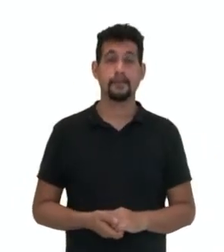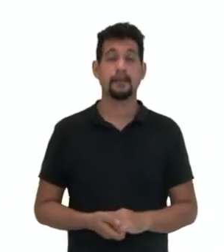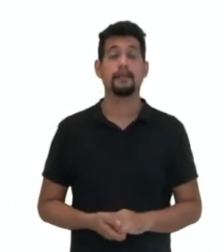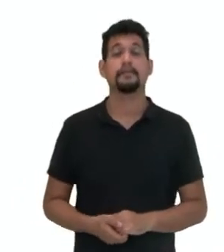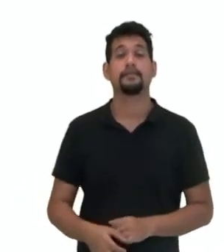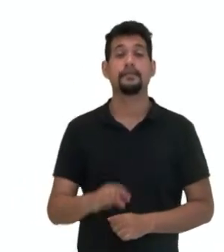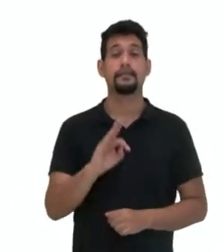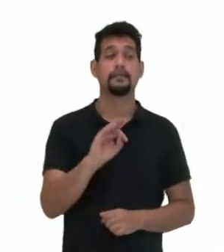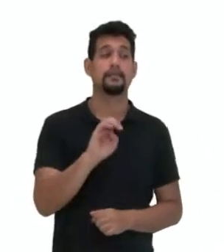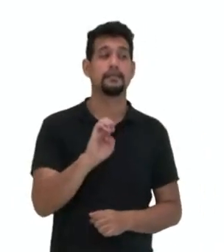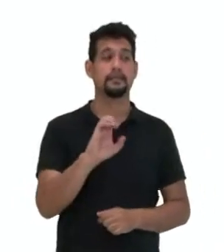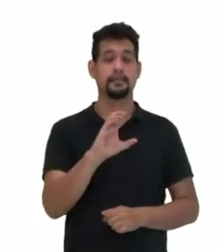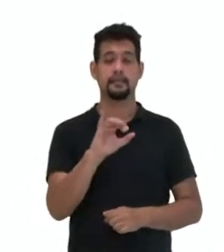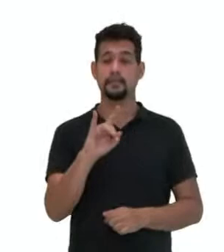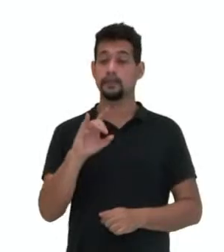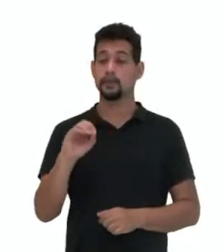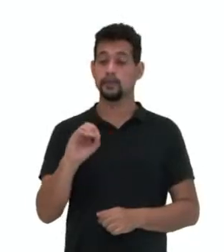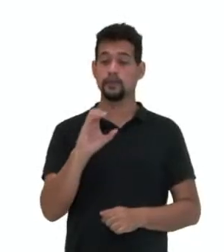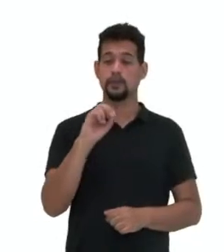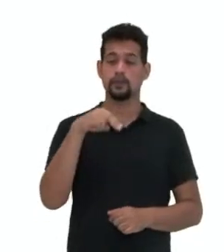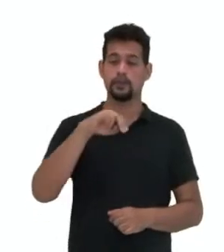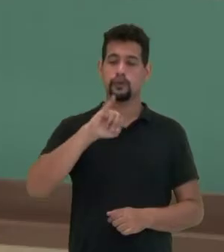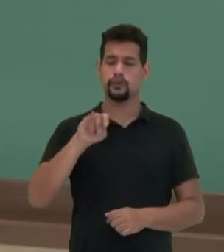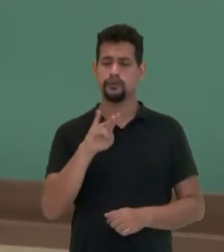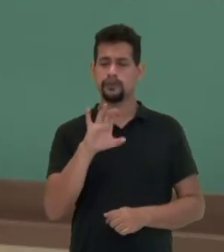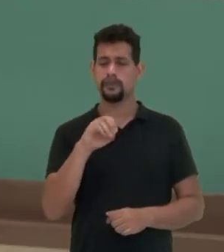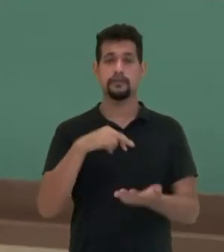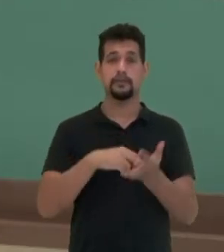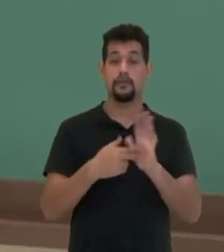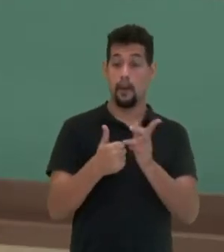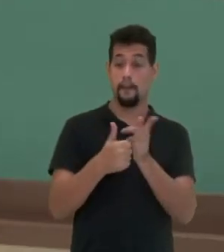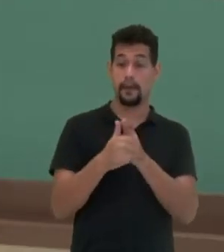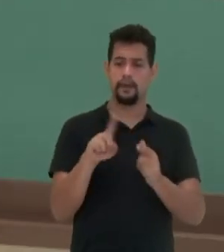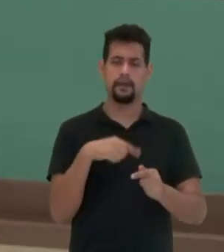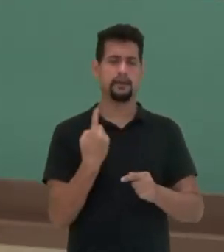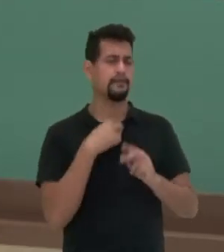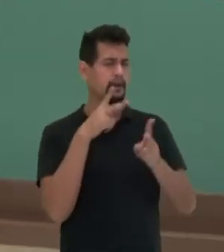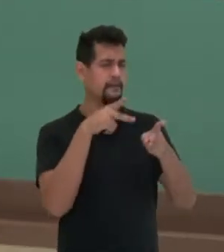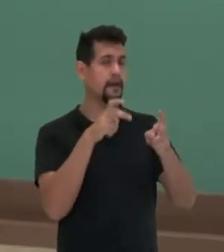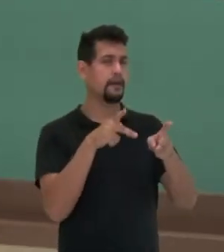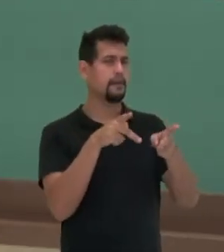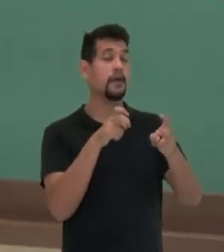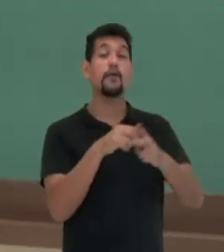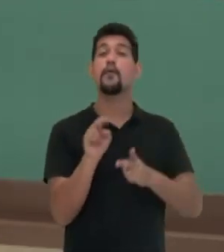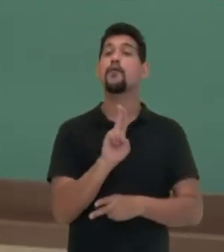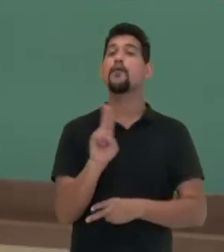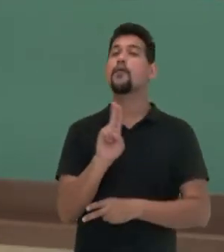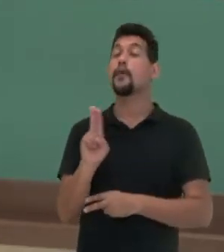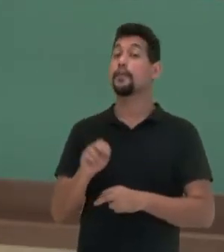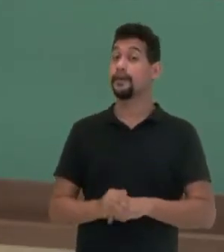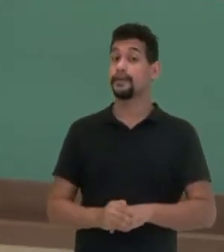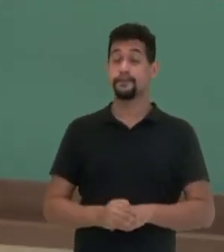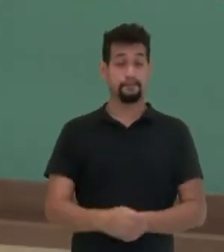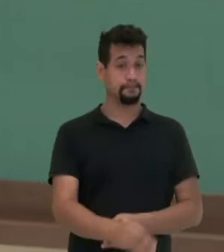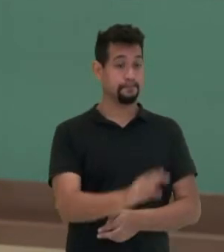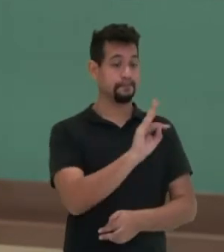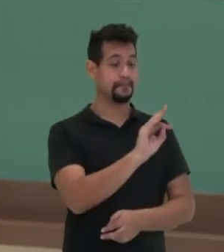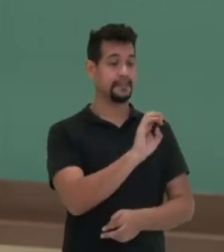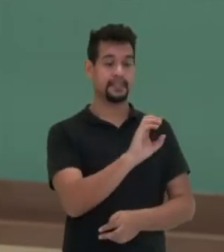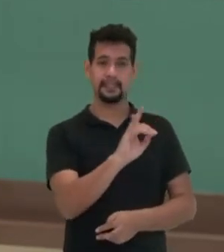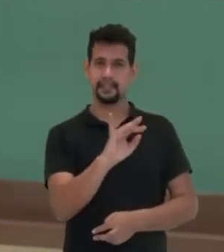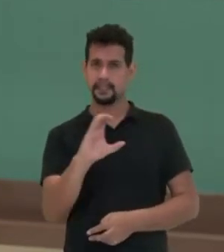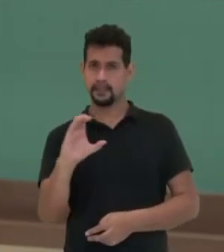Tecido conjuntivo propriamente dito é o primeiro que nós vamos ver. Olha, percebam o nome dele, tecido